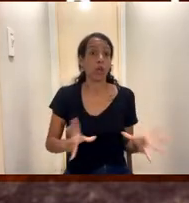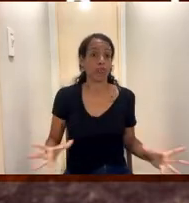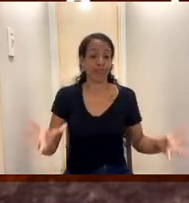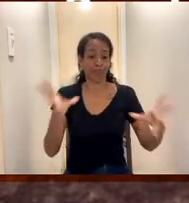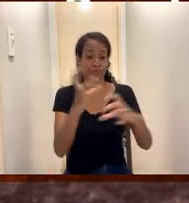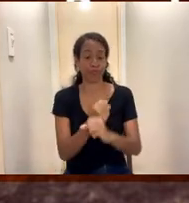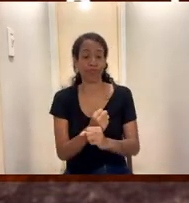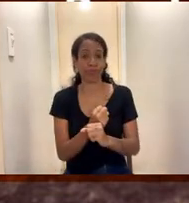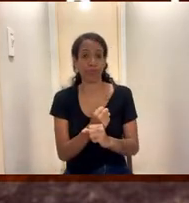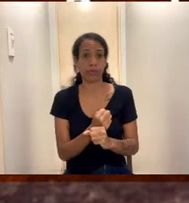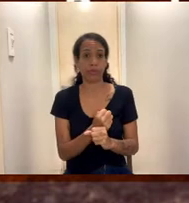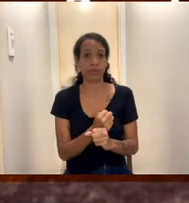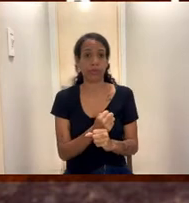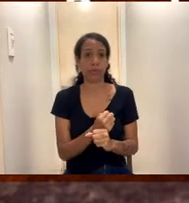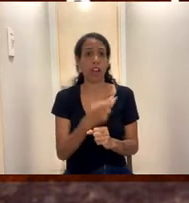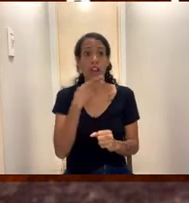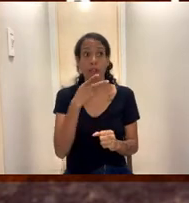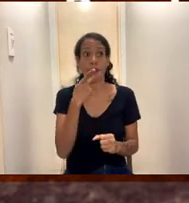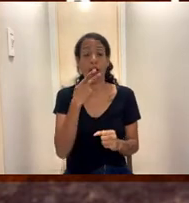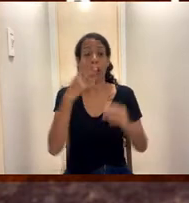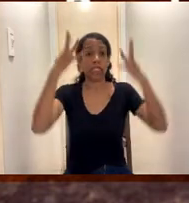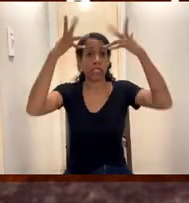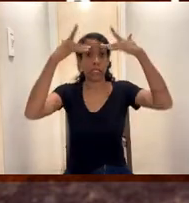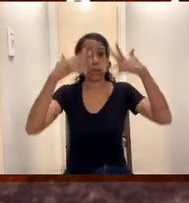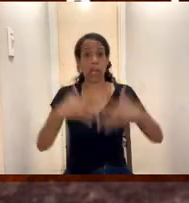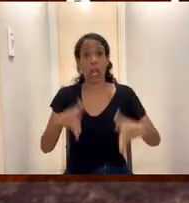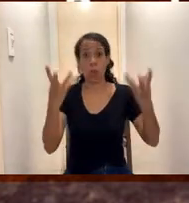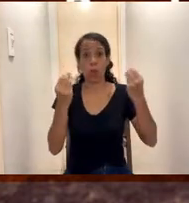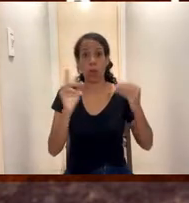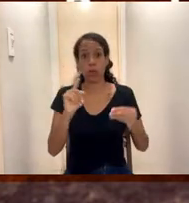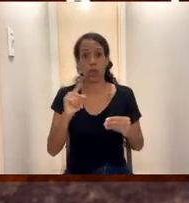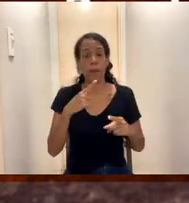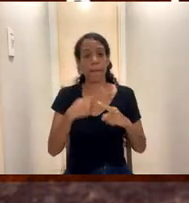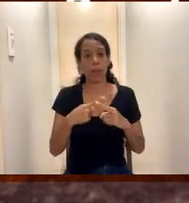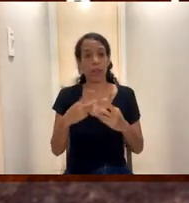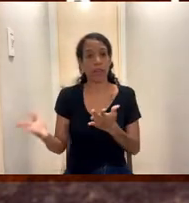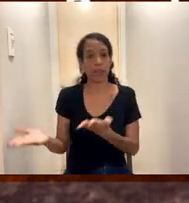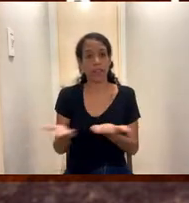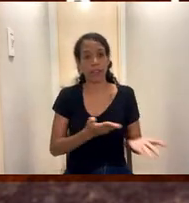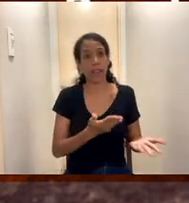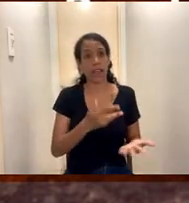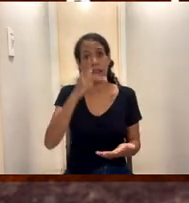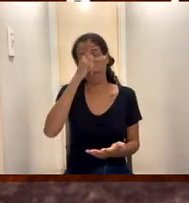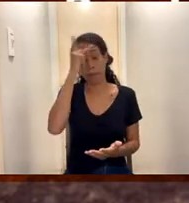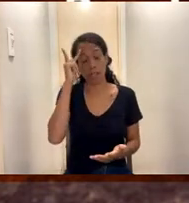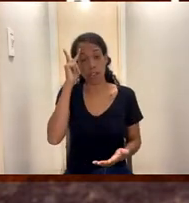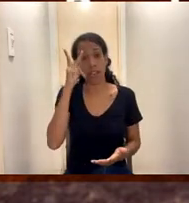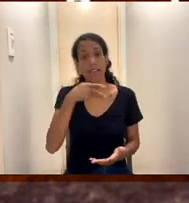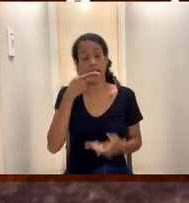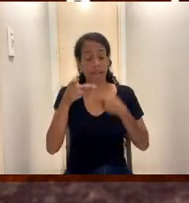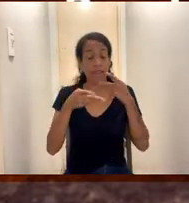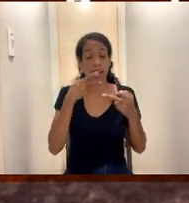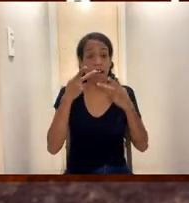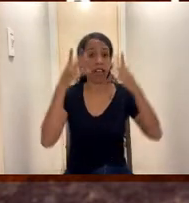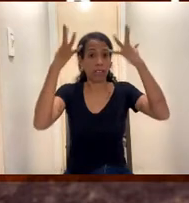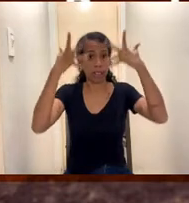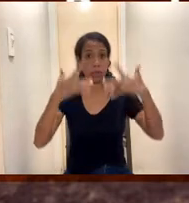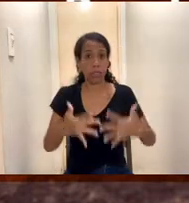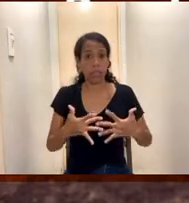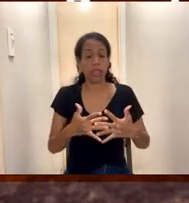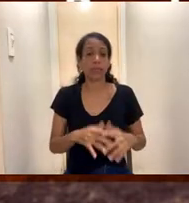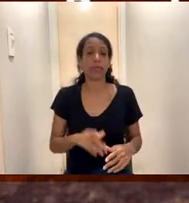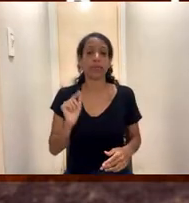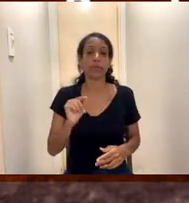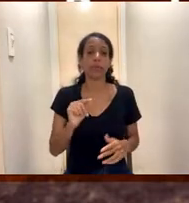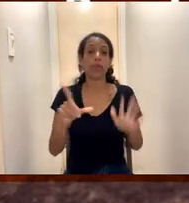eu não vou adentrar nas especificidades, porque nós traremos aqui convidadas que vão falar mais sobre isso,